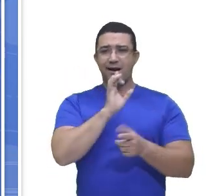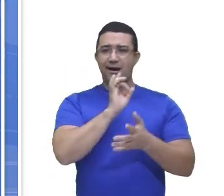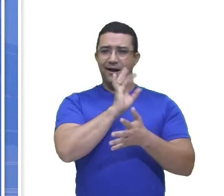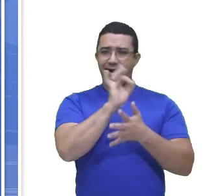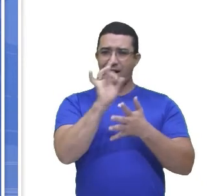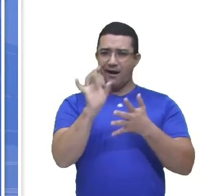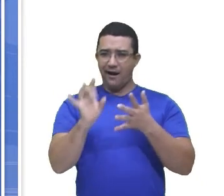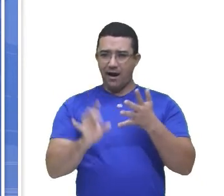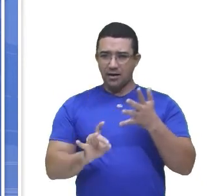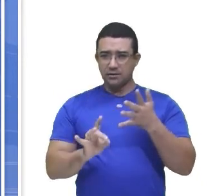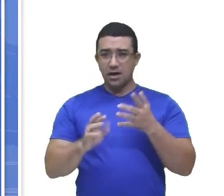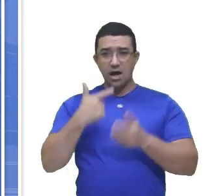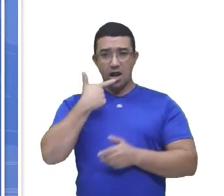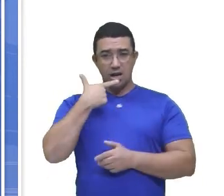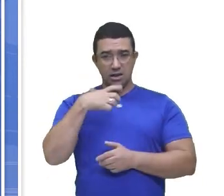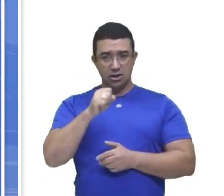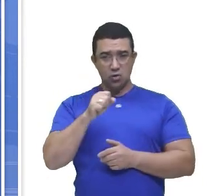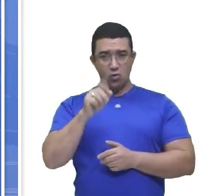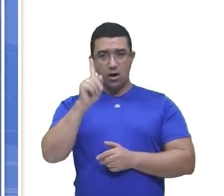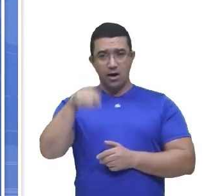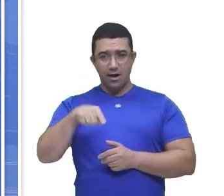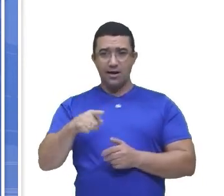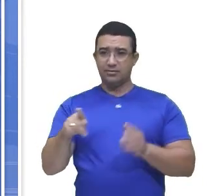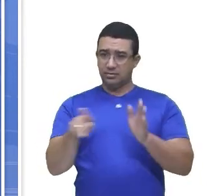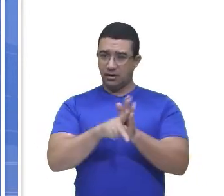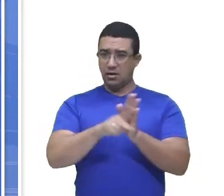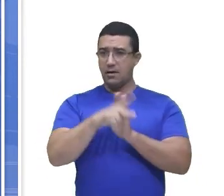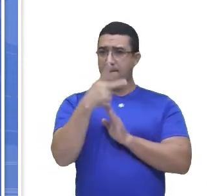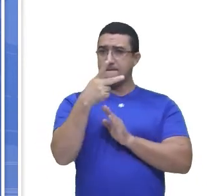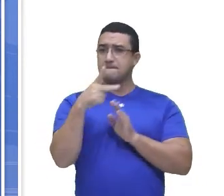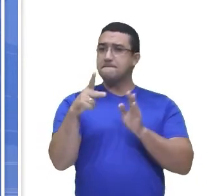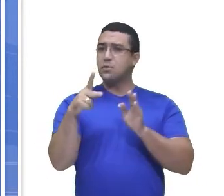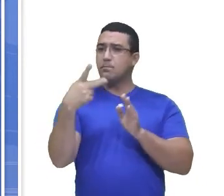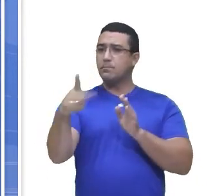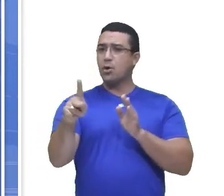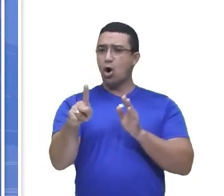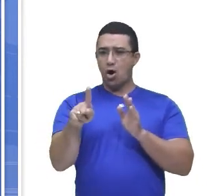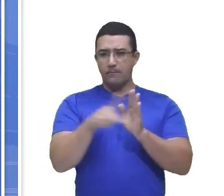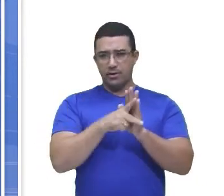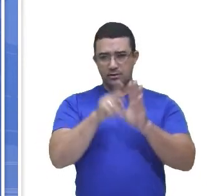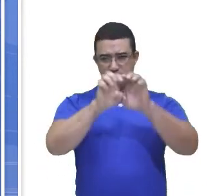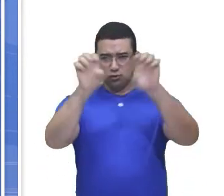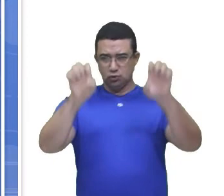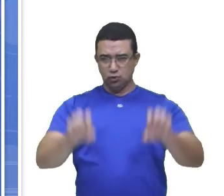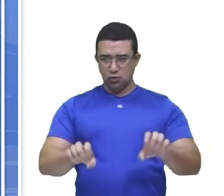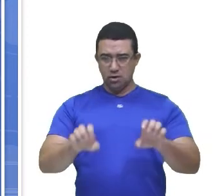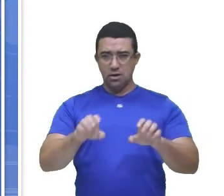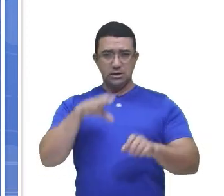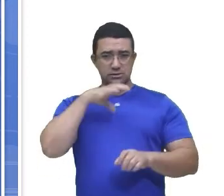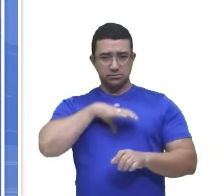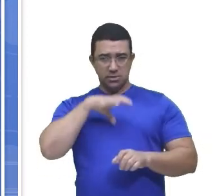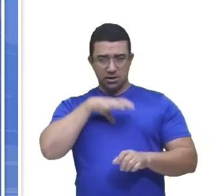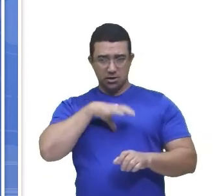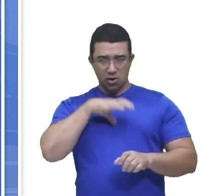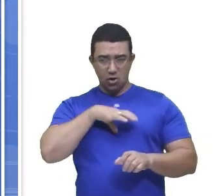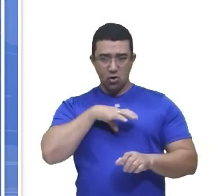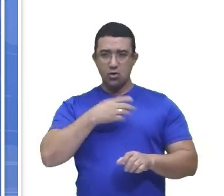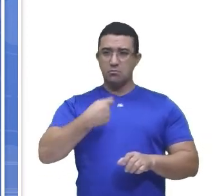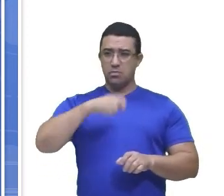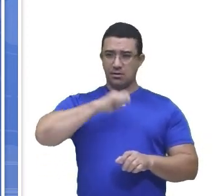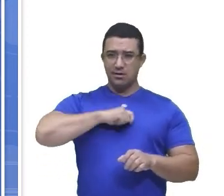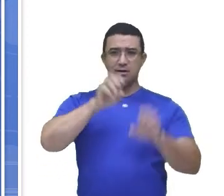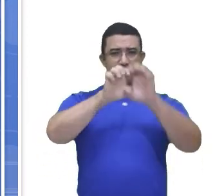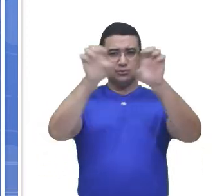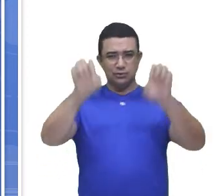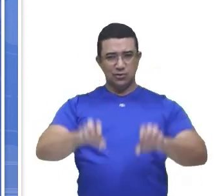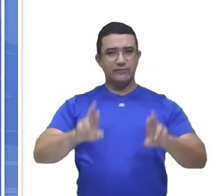língua tem a sua estrutura, e a estrutura do português é uma, do espanhol é outra, ok? E aí as palavras, às